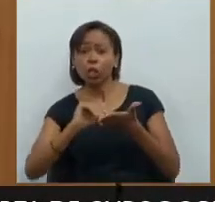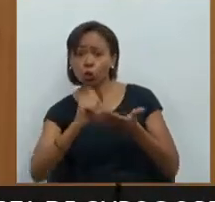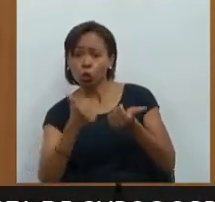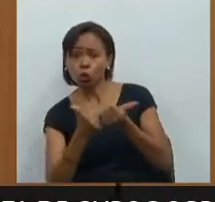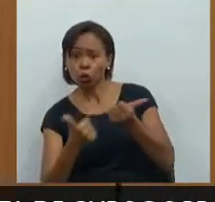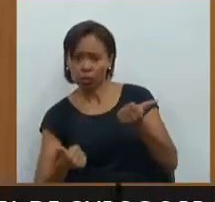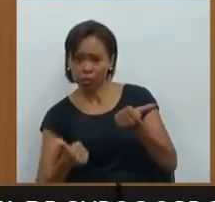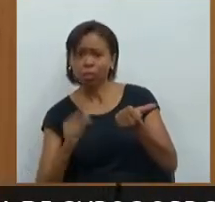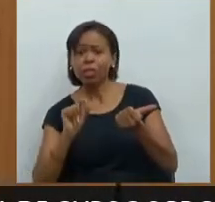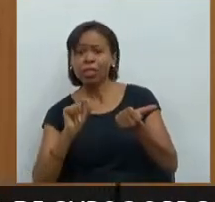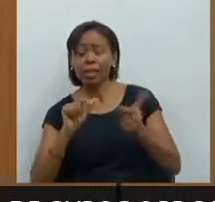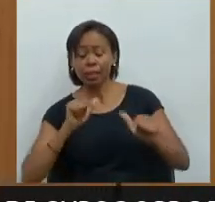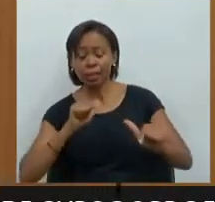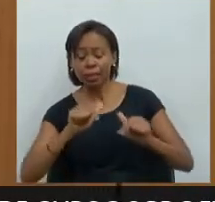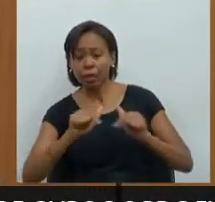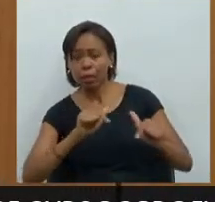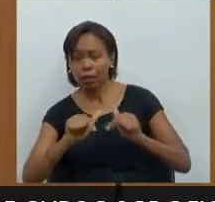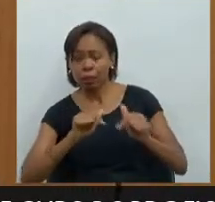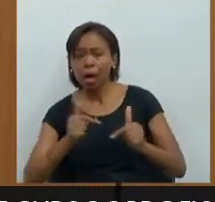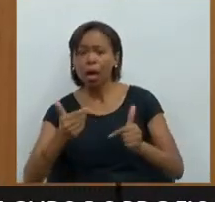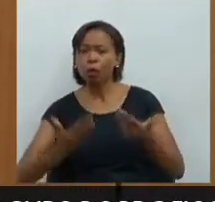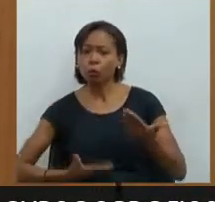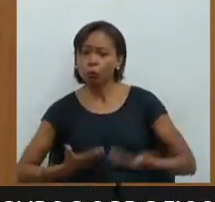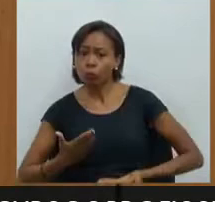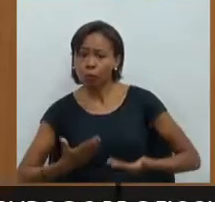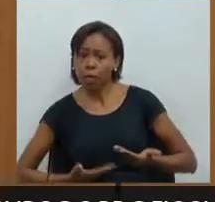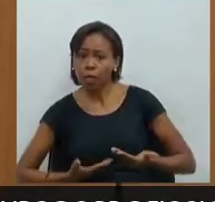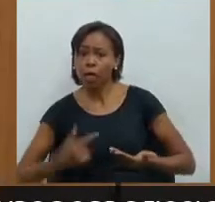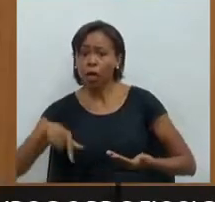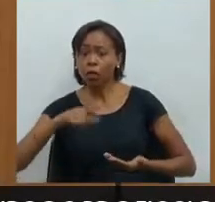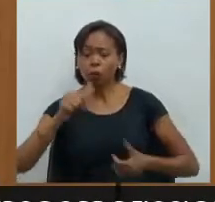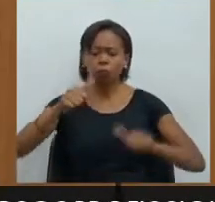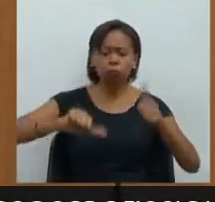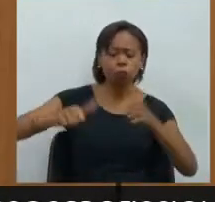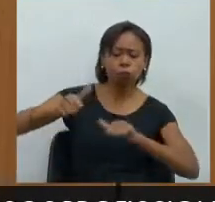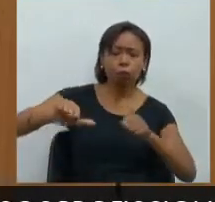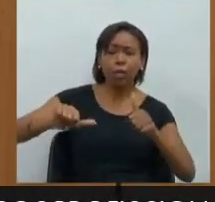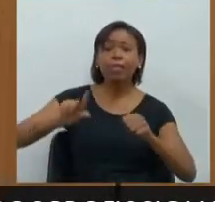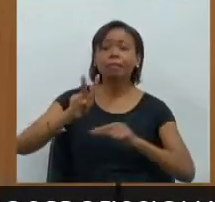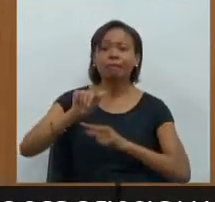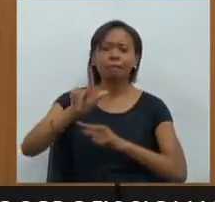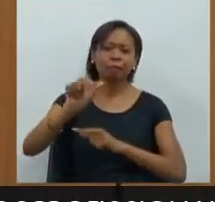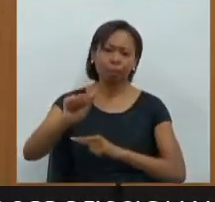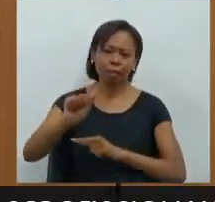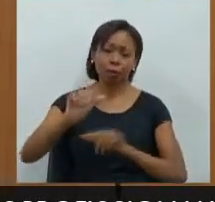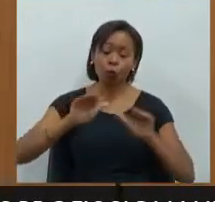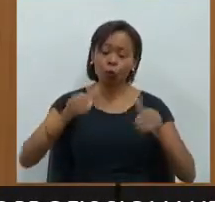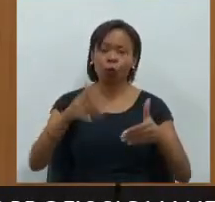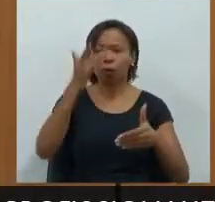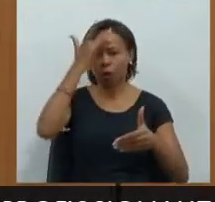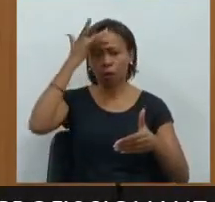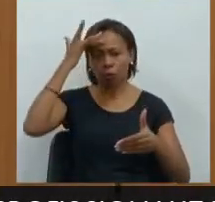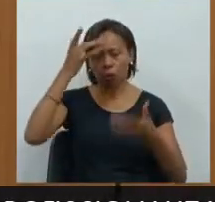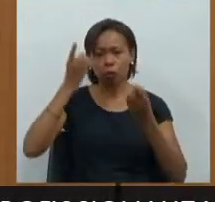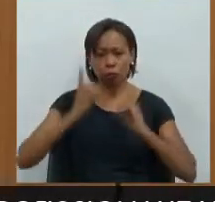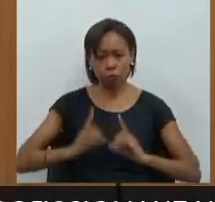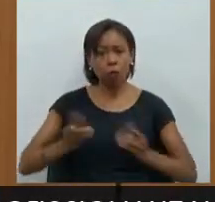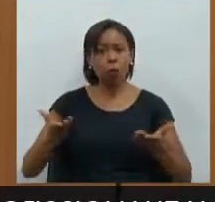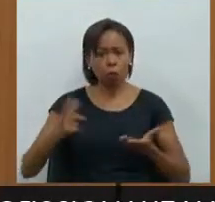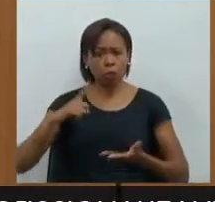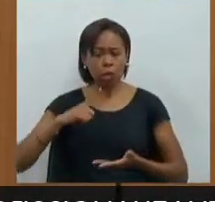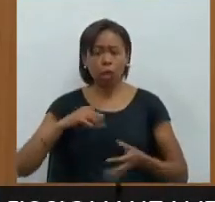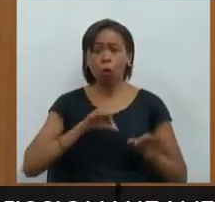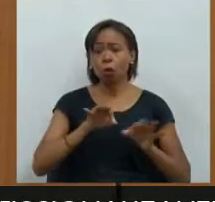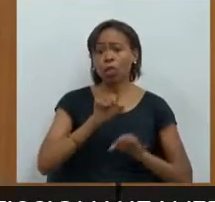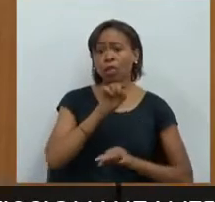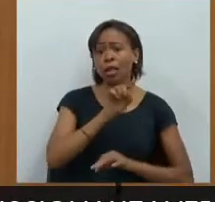esse monitoramento das vagas para pessoa com deficiência. É tanto que eles hoje estão com um projeto lá junto com a UENG,